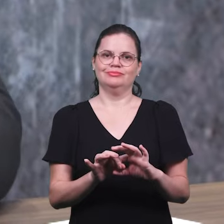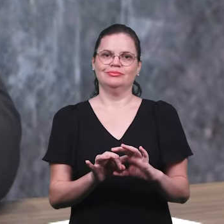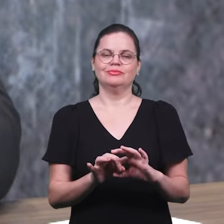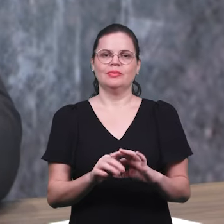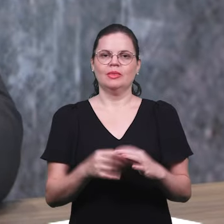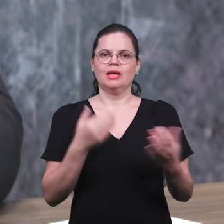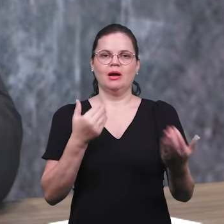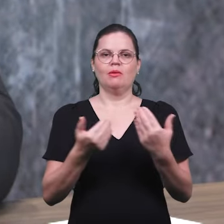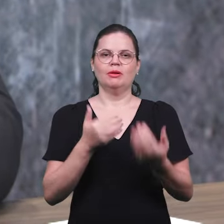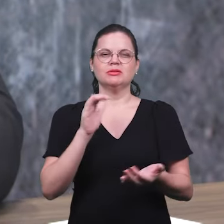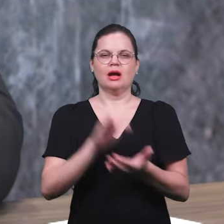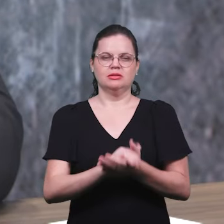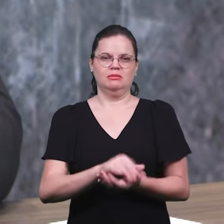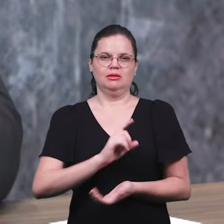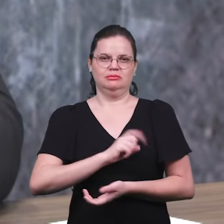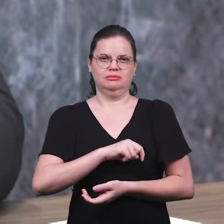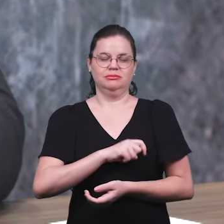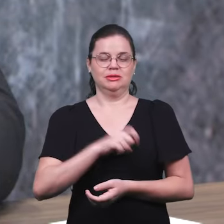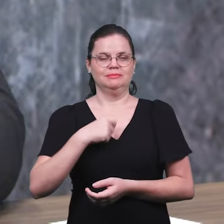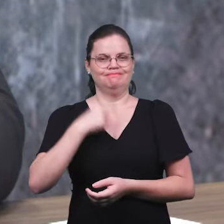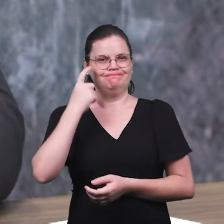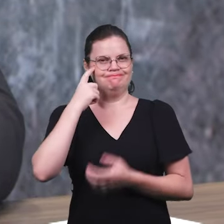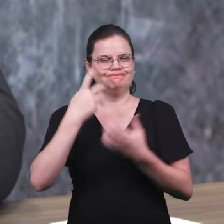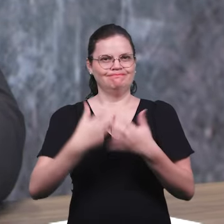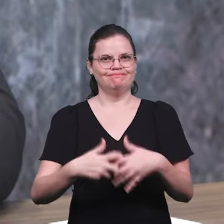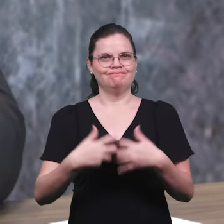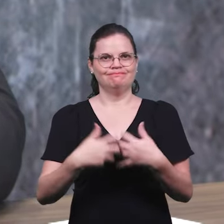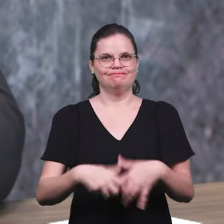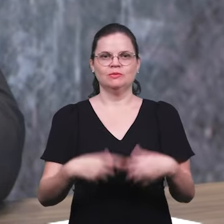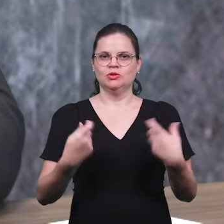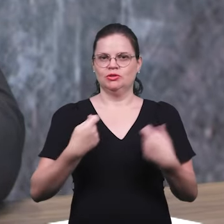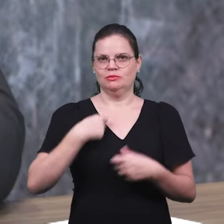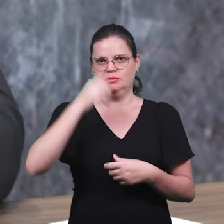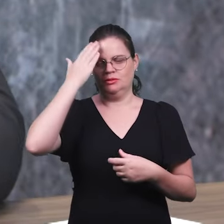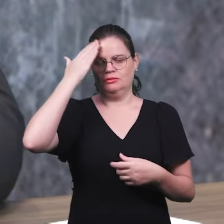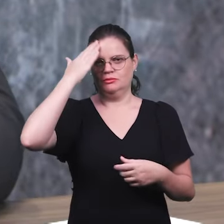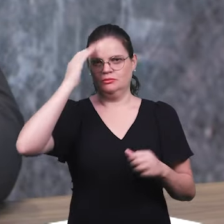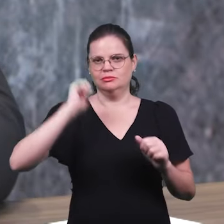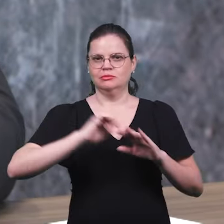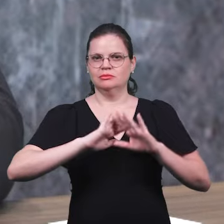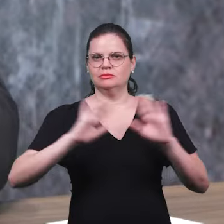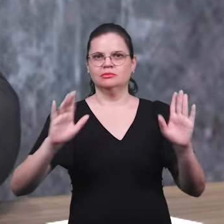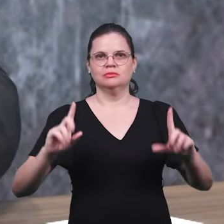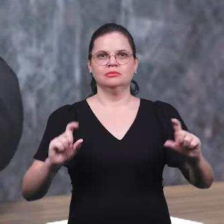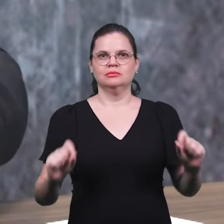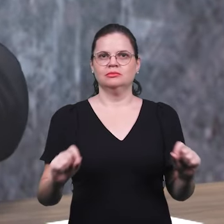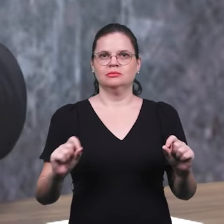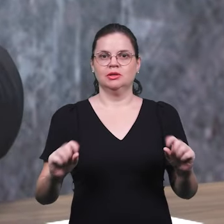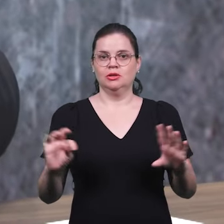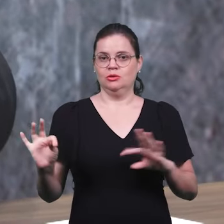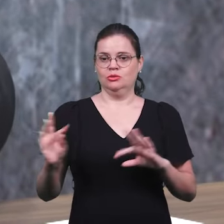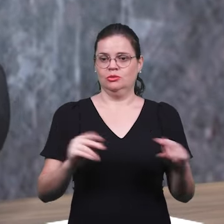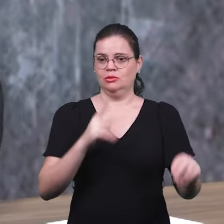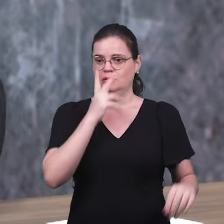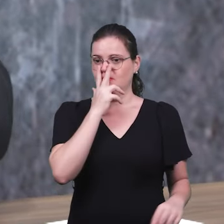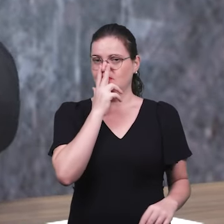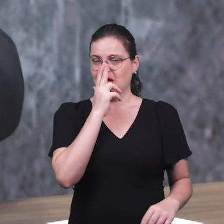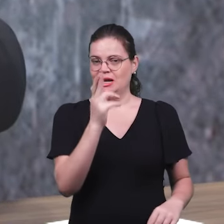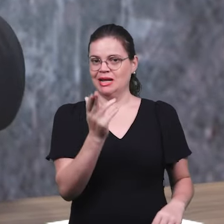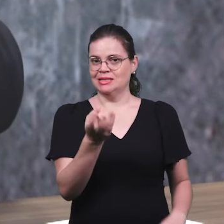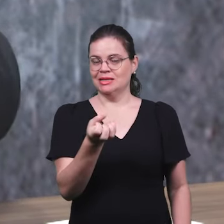muitos aspectos da igreja, que nos leva a uma reflexão. Nós temos que ter o discernimento. Nem sempre aquilo que aparentemente